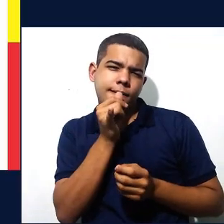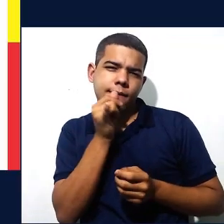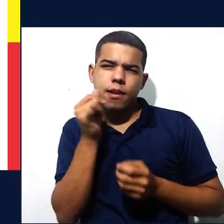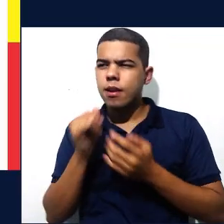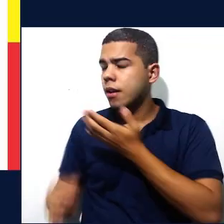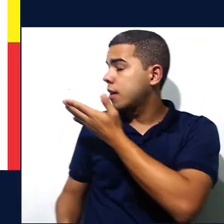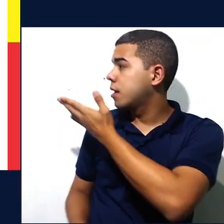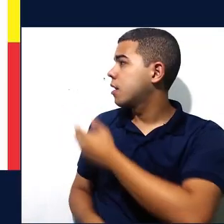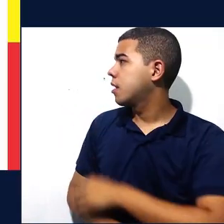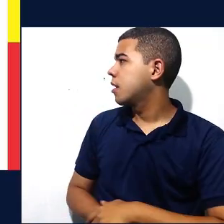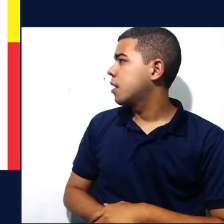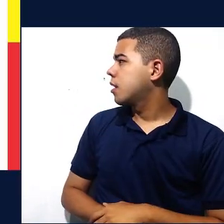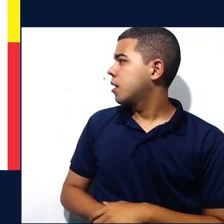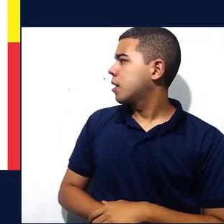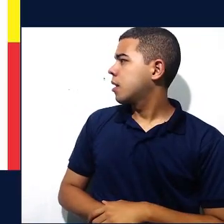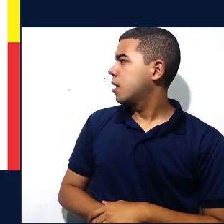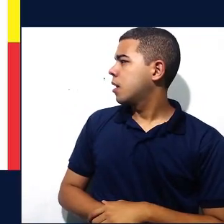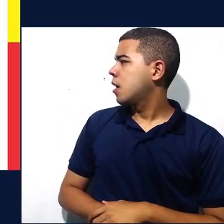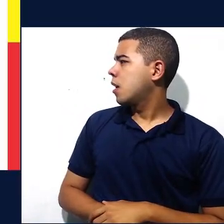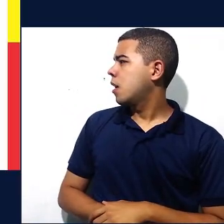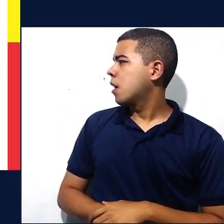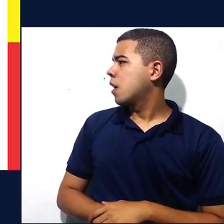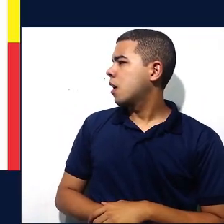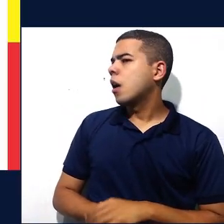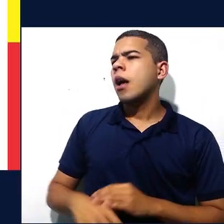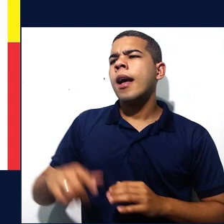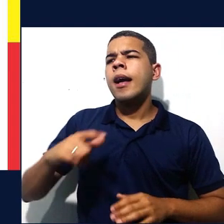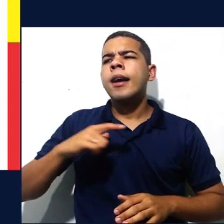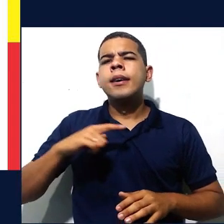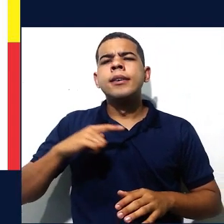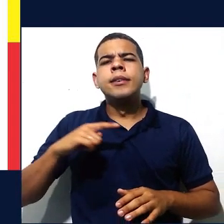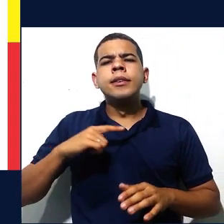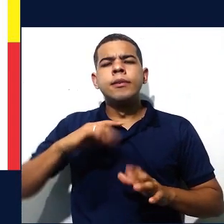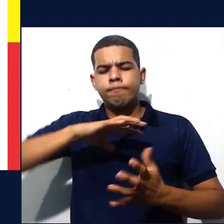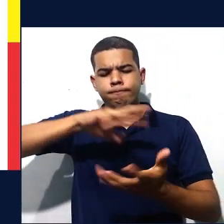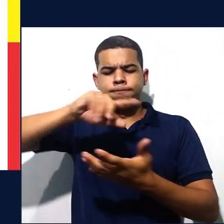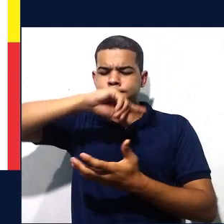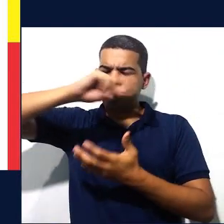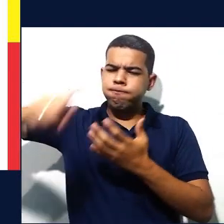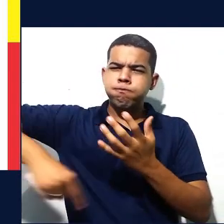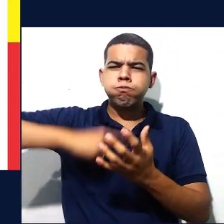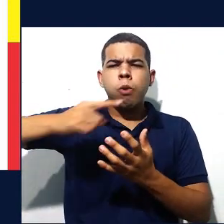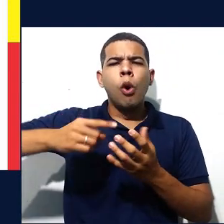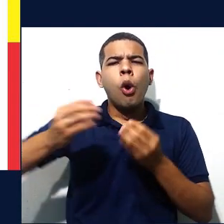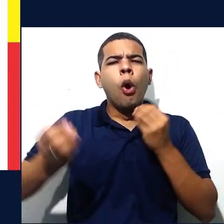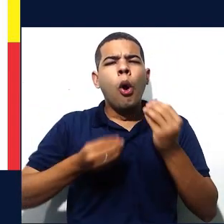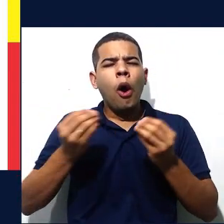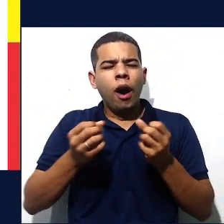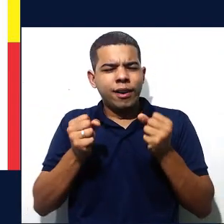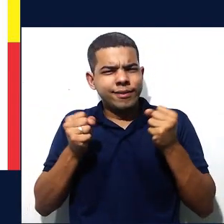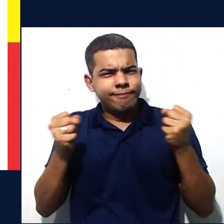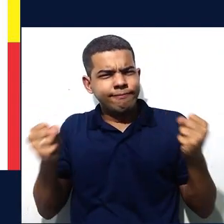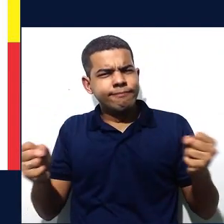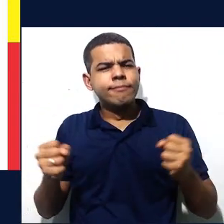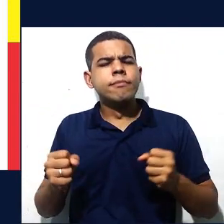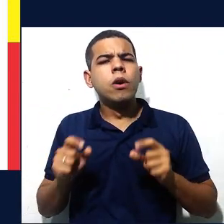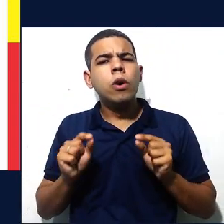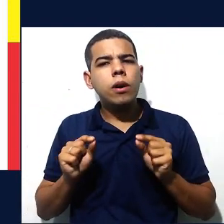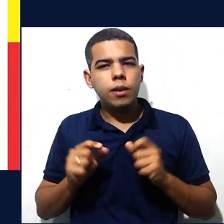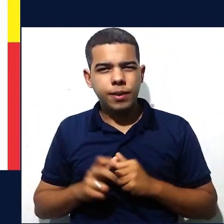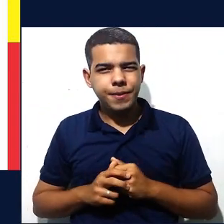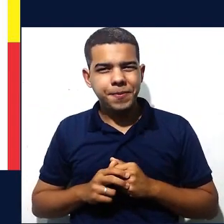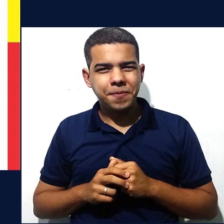telinha. Na telinha a gente fala aí sobre medida mundial. 2 anos após, em